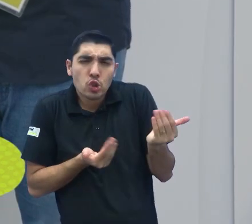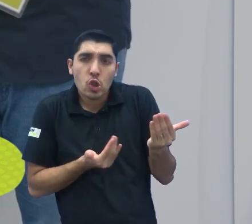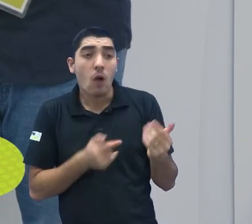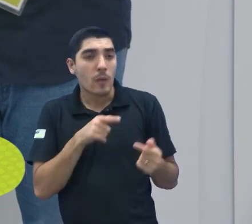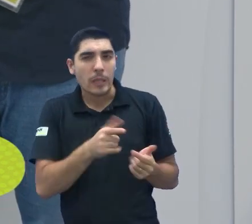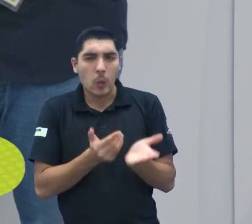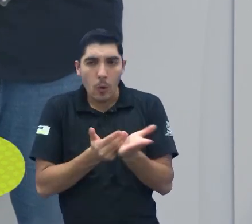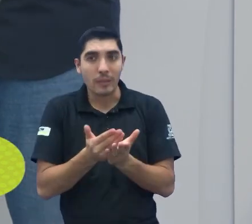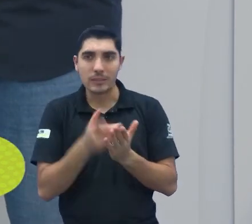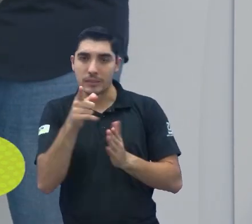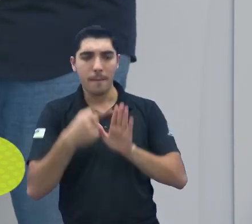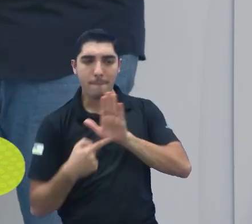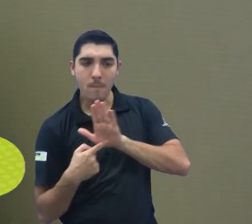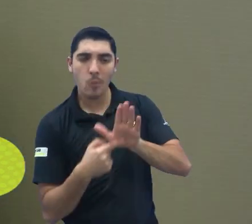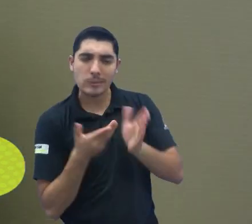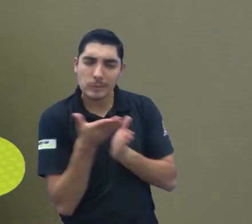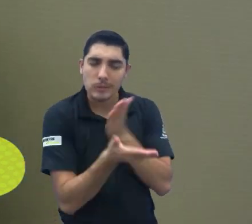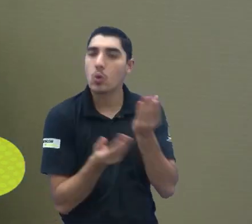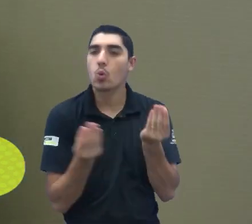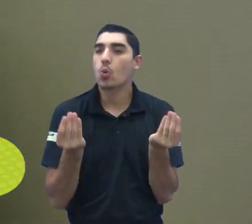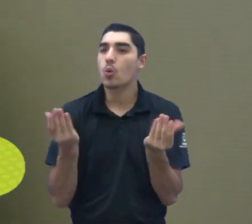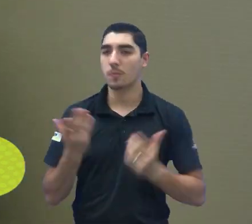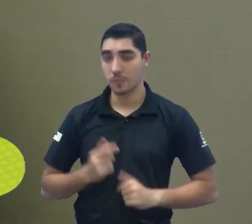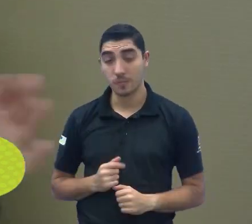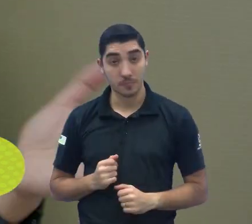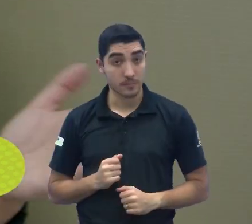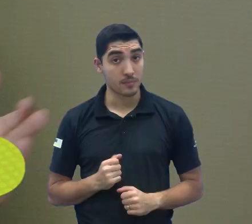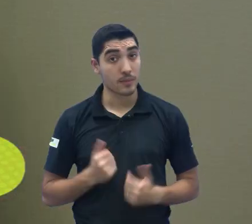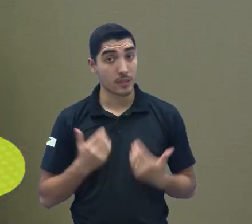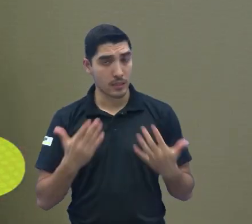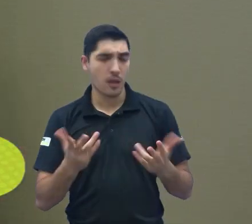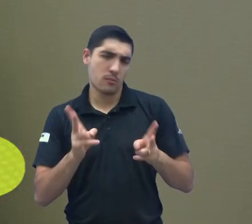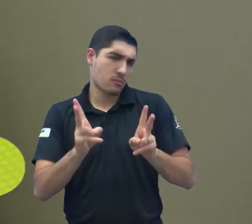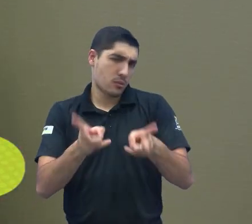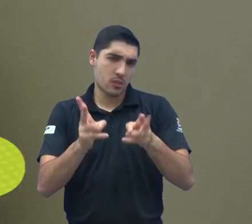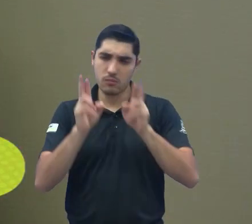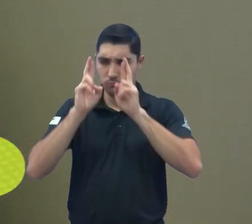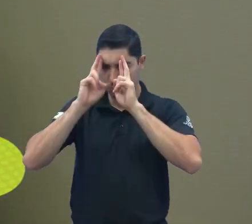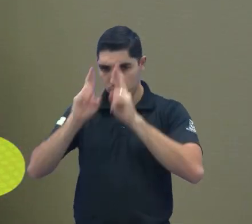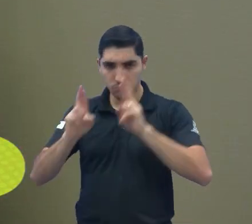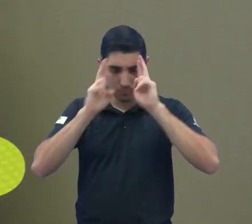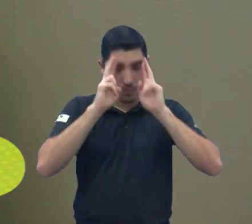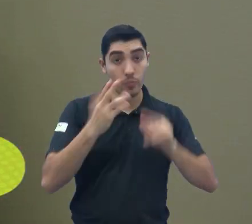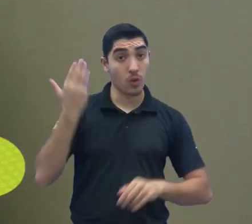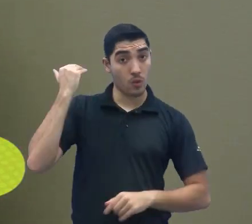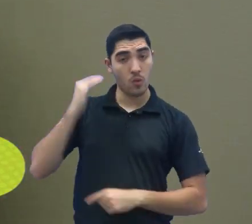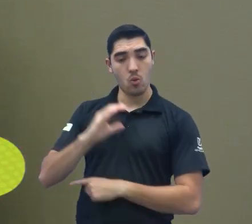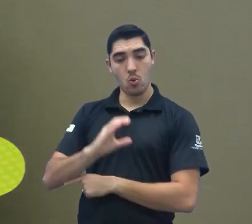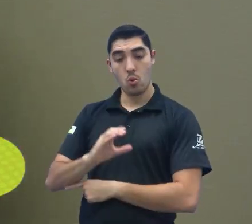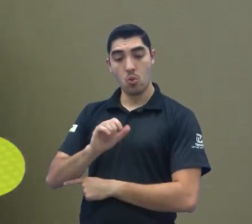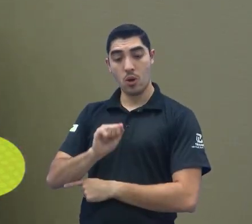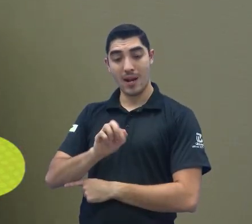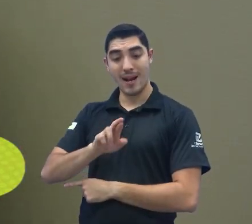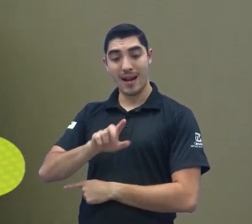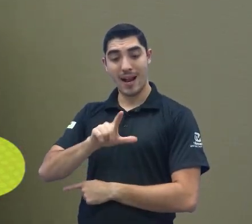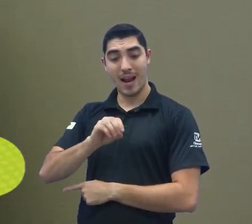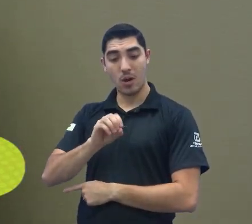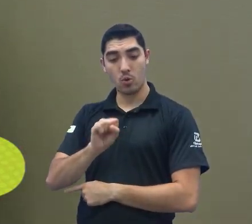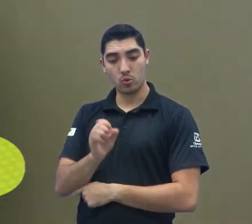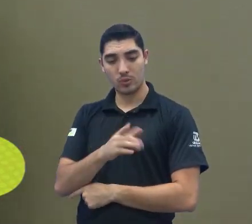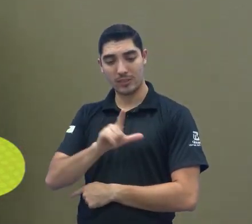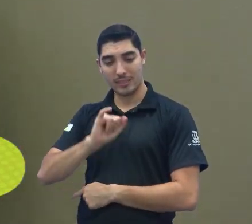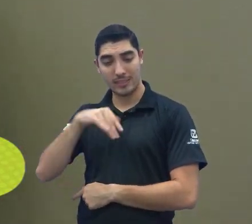e invistam no basquete. Assim, máximo respeito pelo trabalho do Carlos Lima, o Carlinhos, né, tá no Minas hoje.